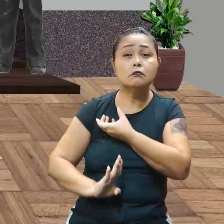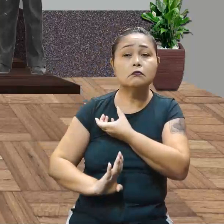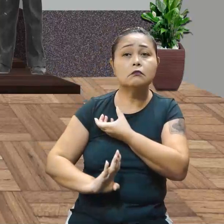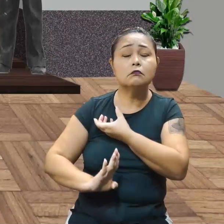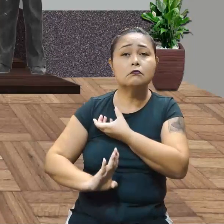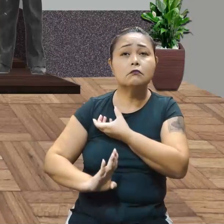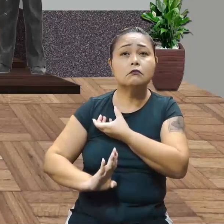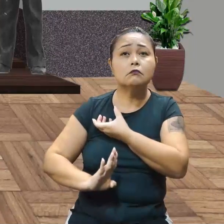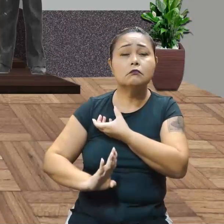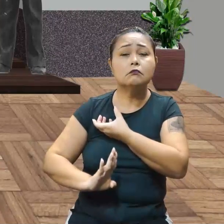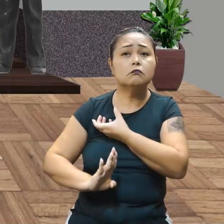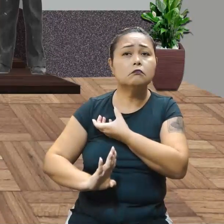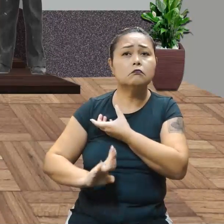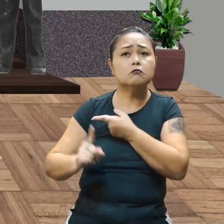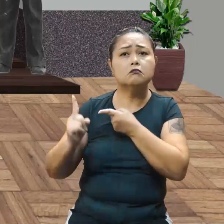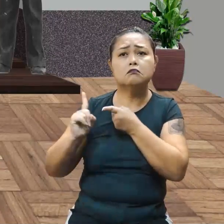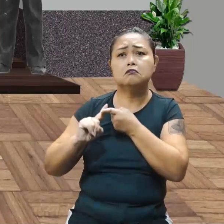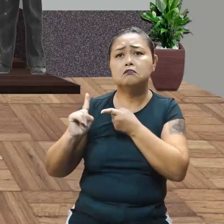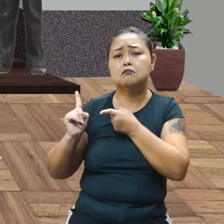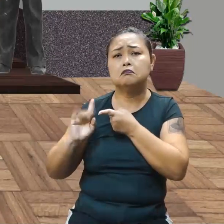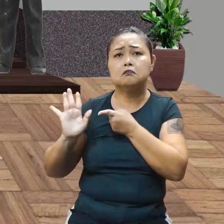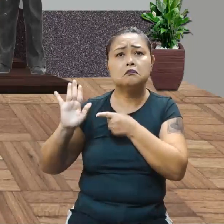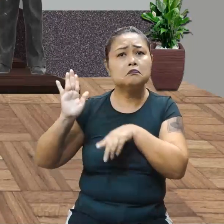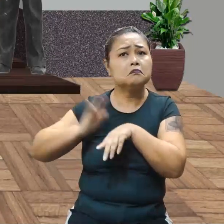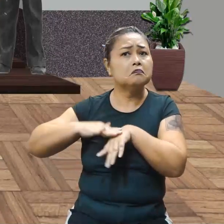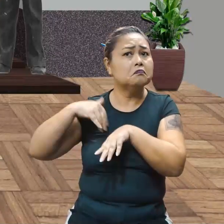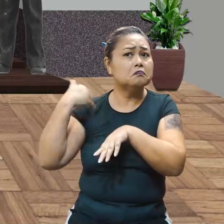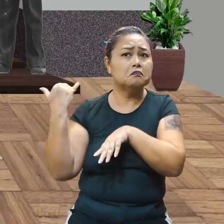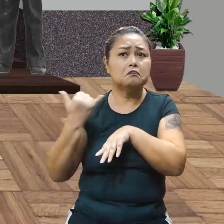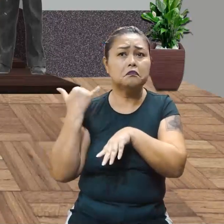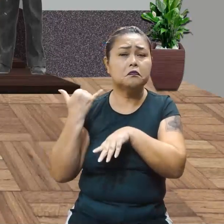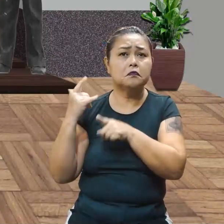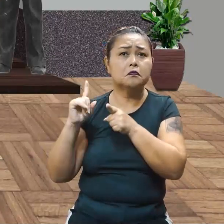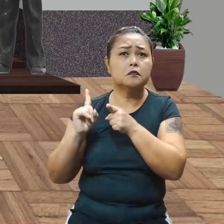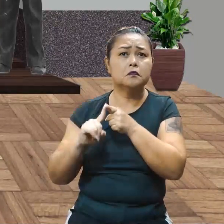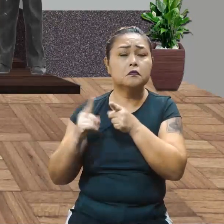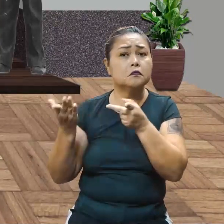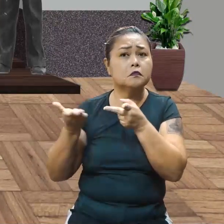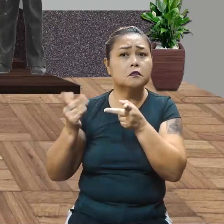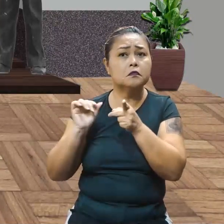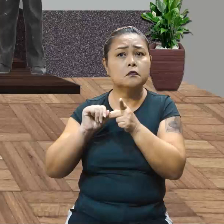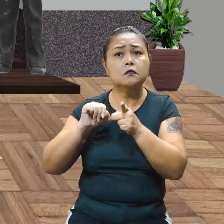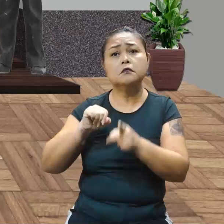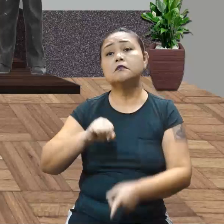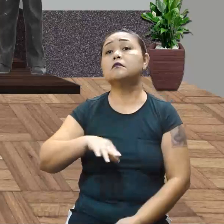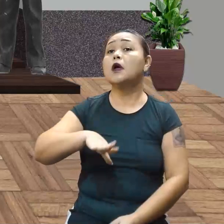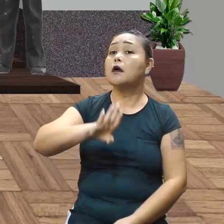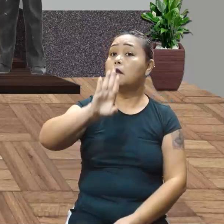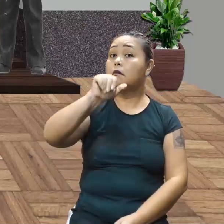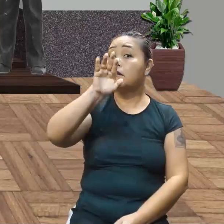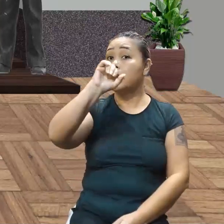Eu coloco aí, entre um dos mais importantes, neste momento, Benjamin Constant,